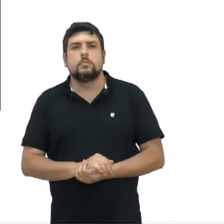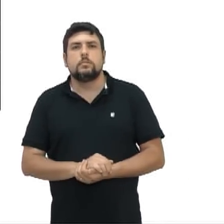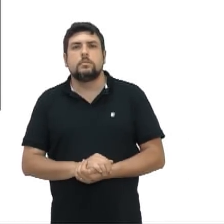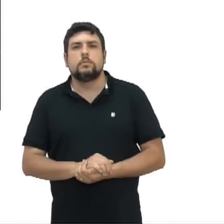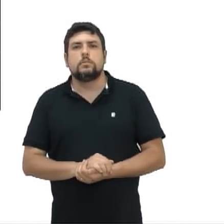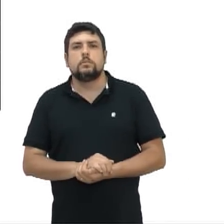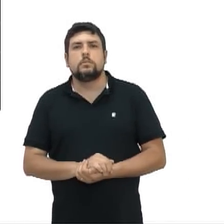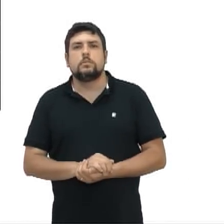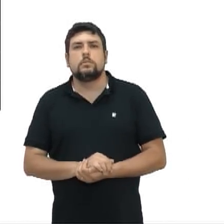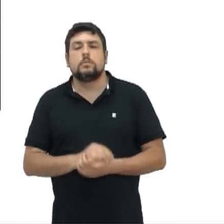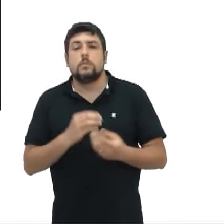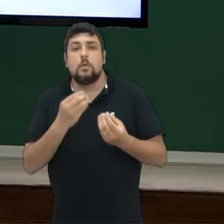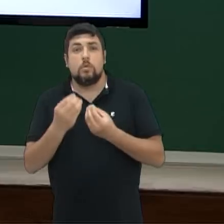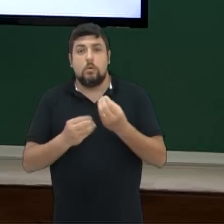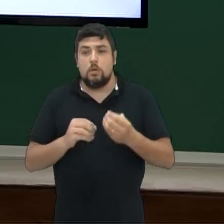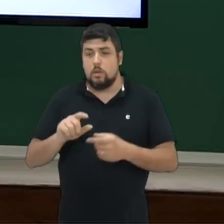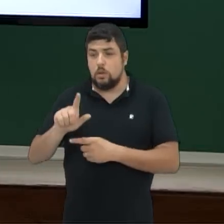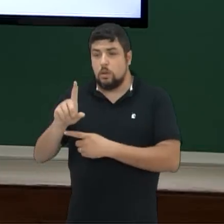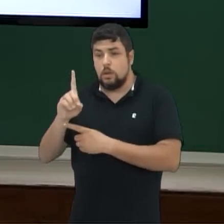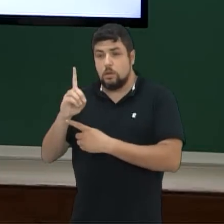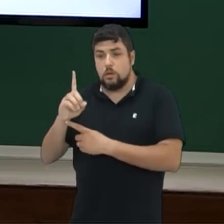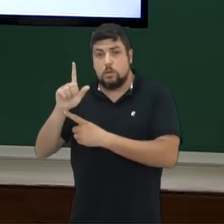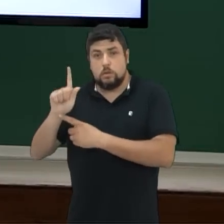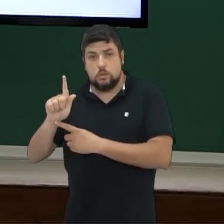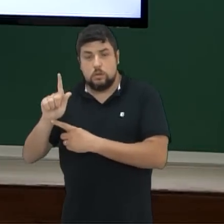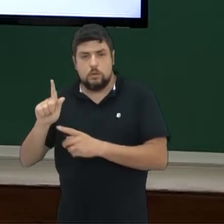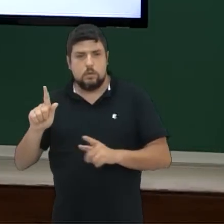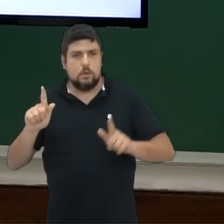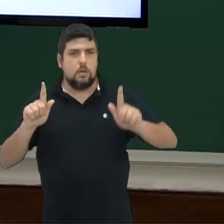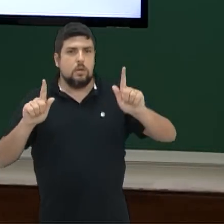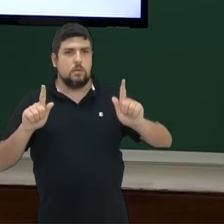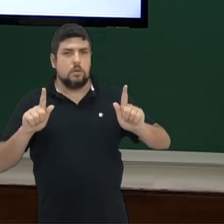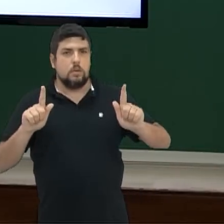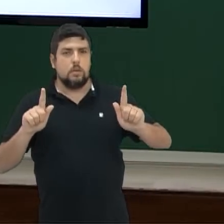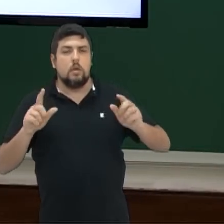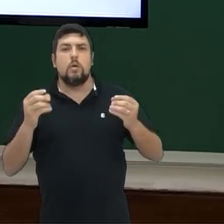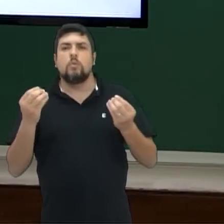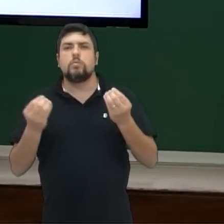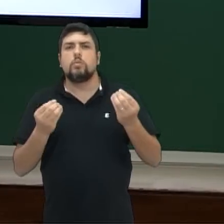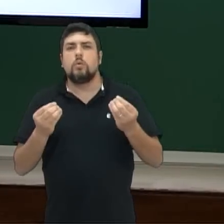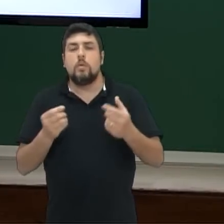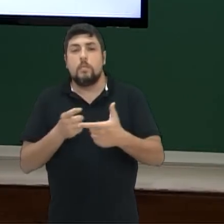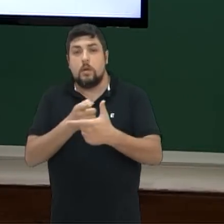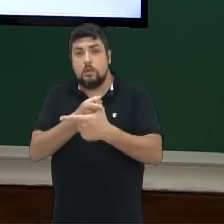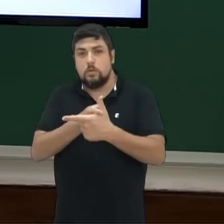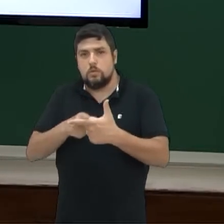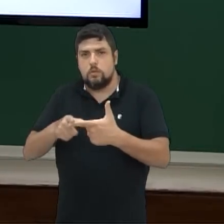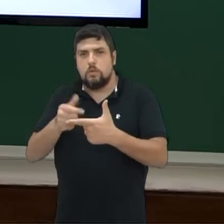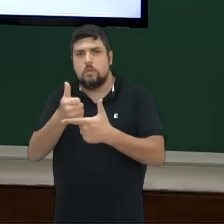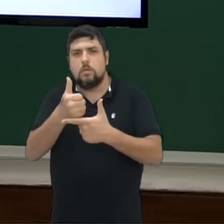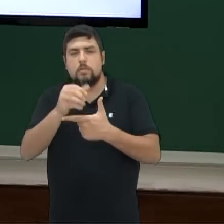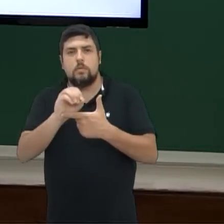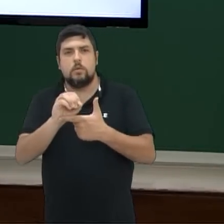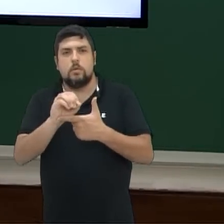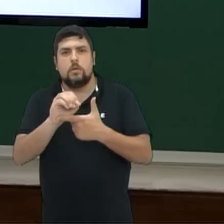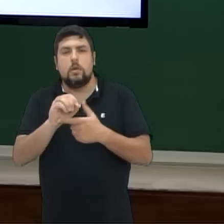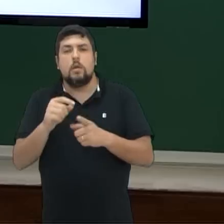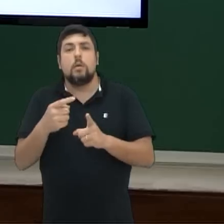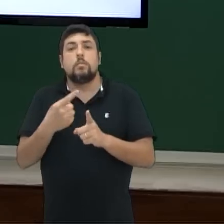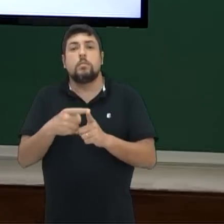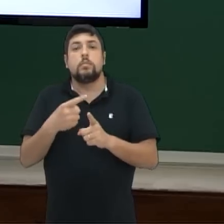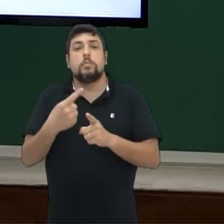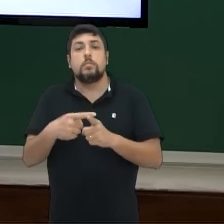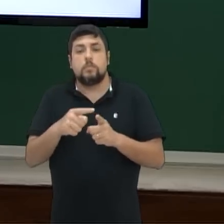Como queremos transformar de decigrama para grama, a gente vai ter que dividir por 10, porque decigrama está na direita de